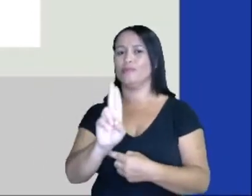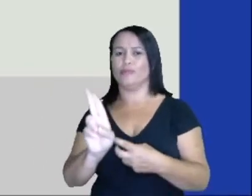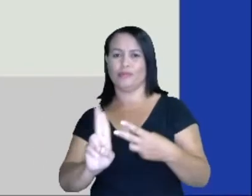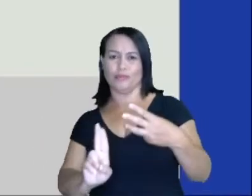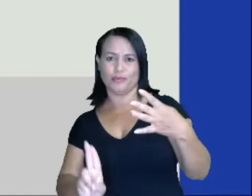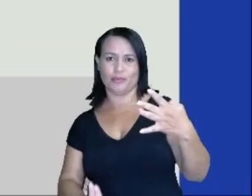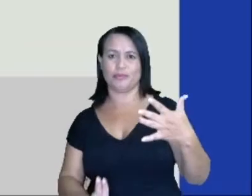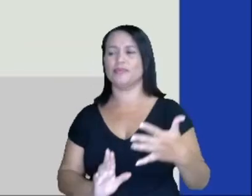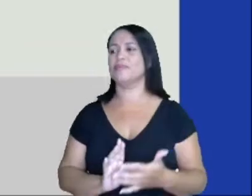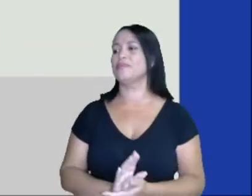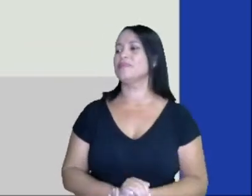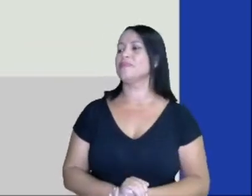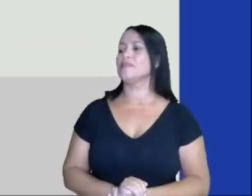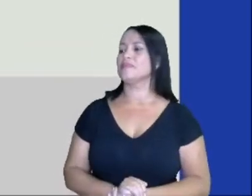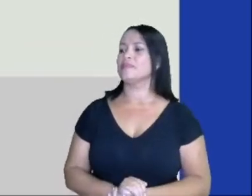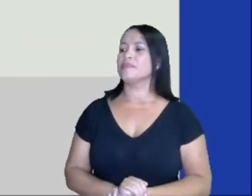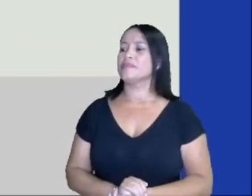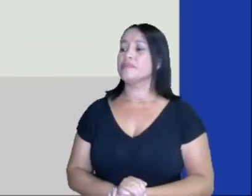nomes.